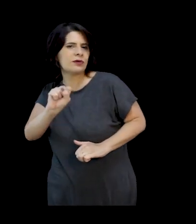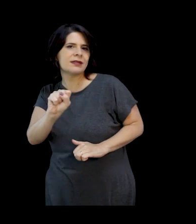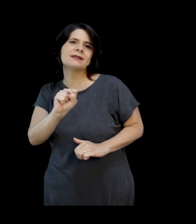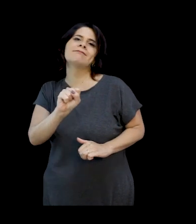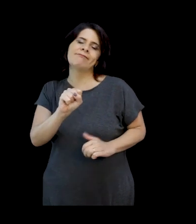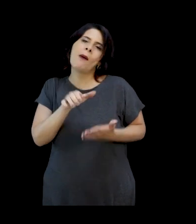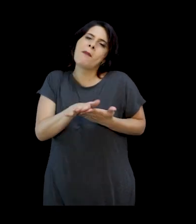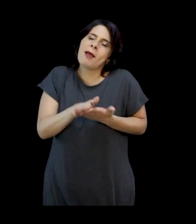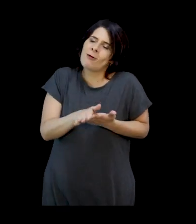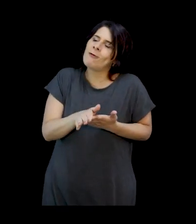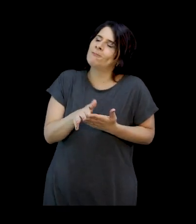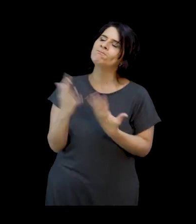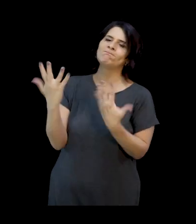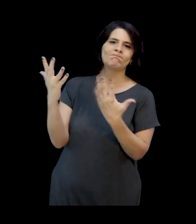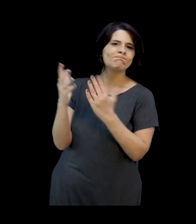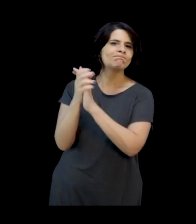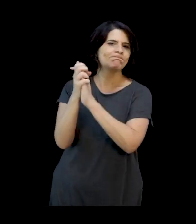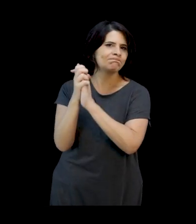ensaio. Né?